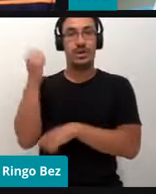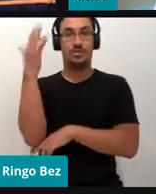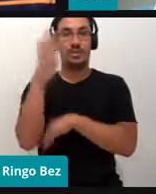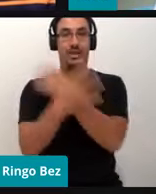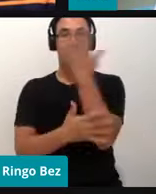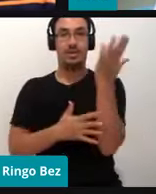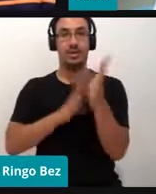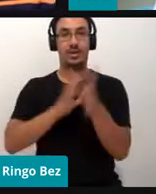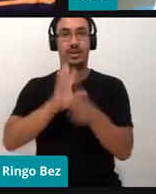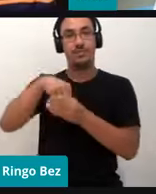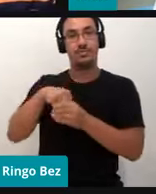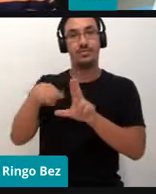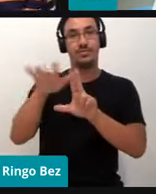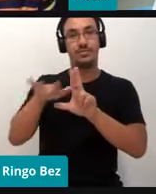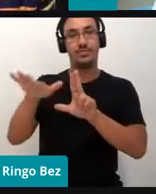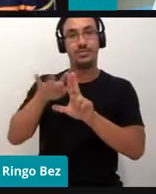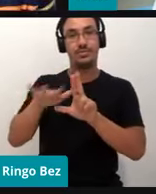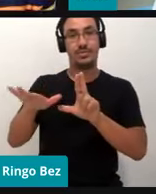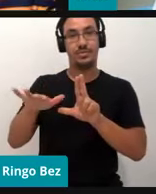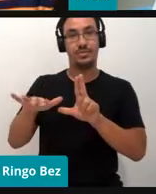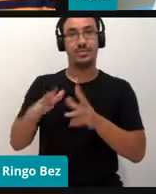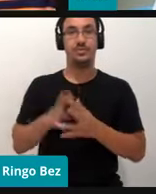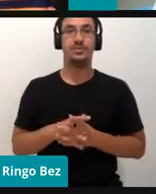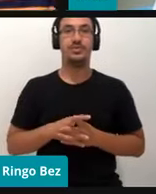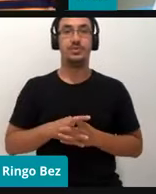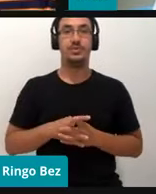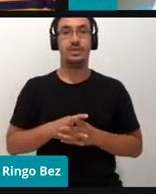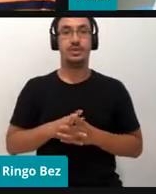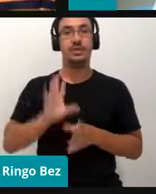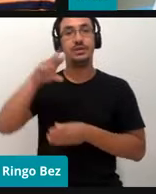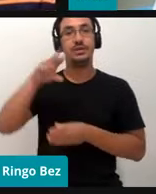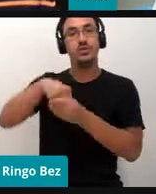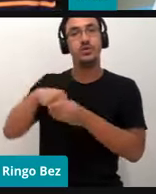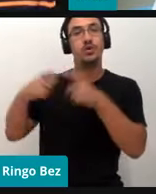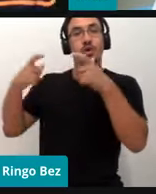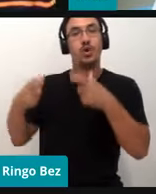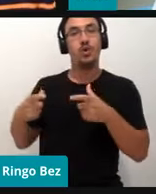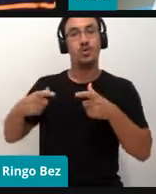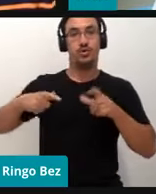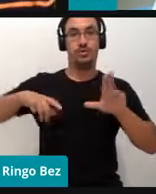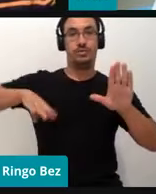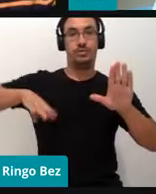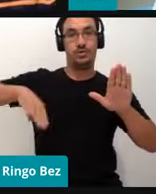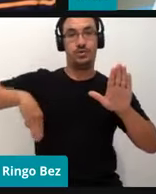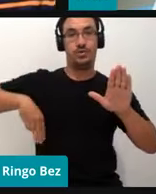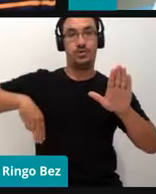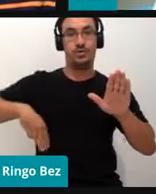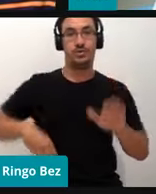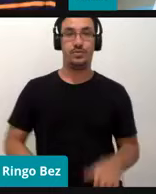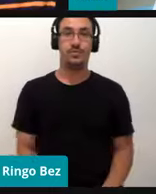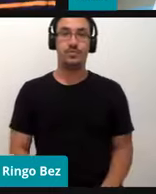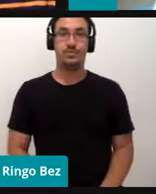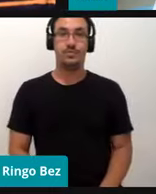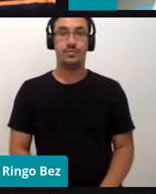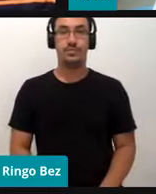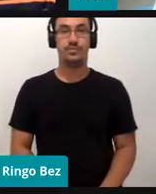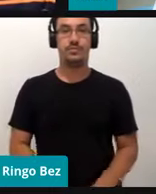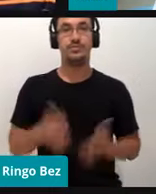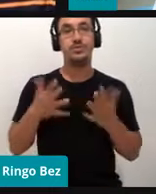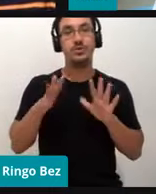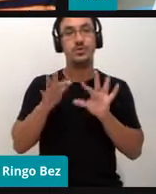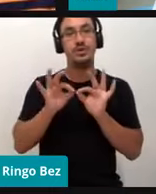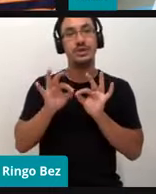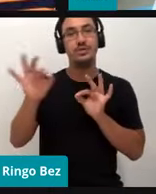Universidade Federal do Paraná, que está sediada em Matinhos, distante mais ou menos 135 quilômetros